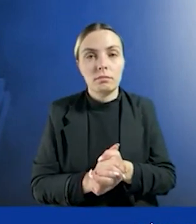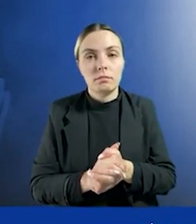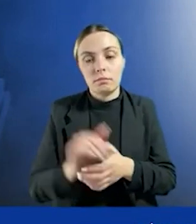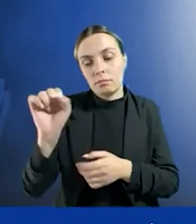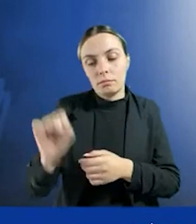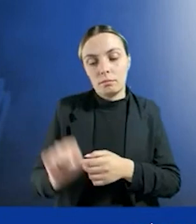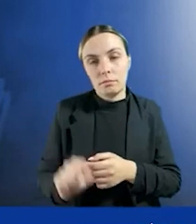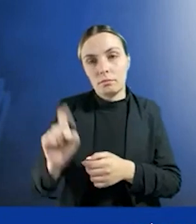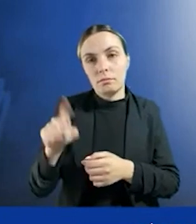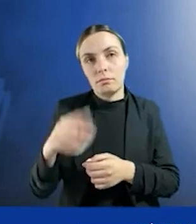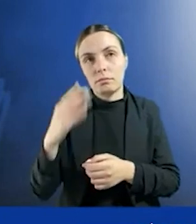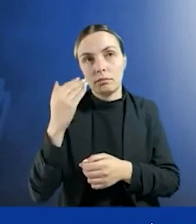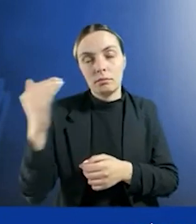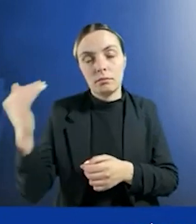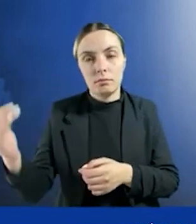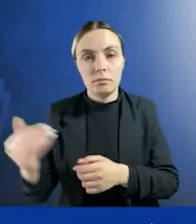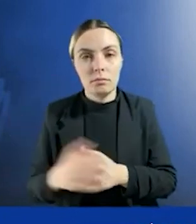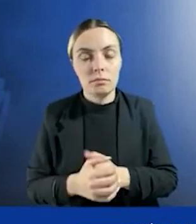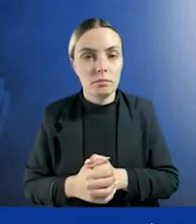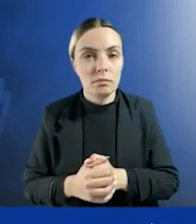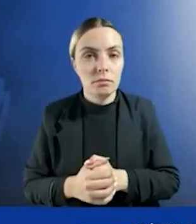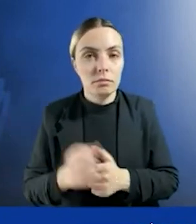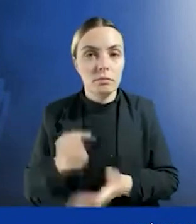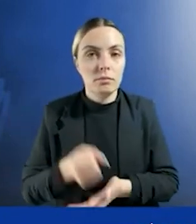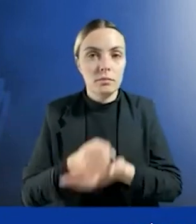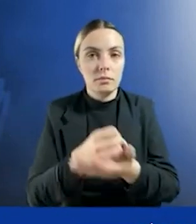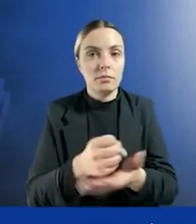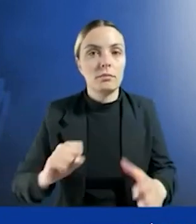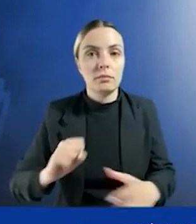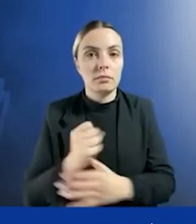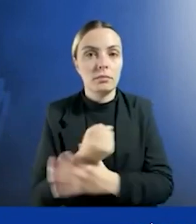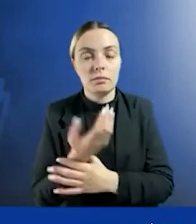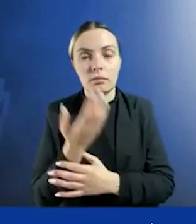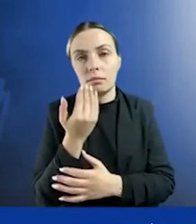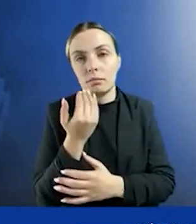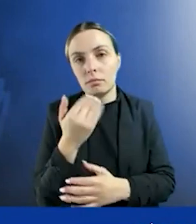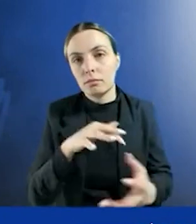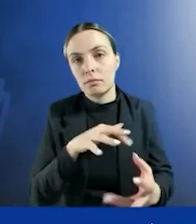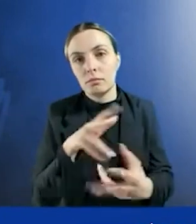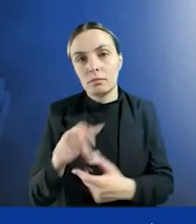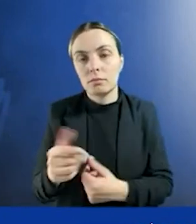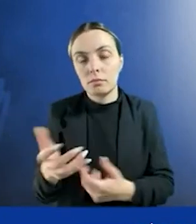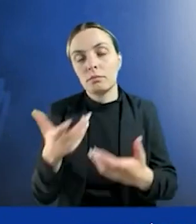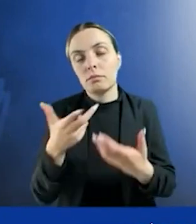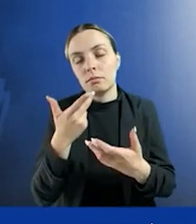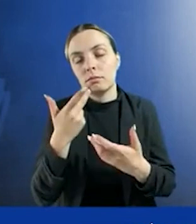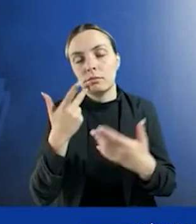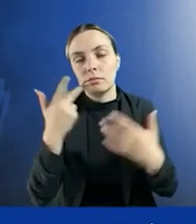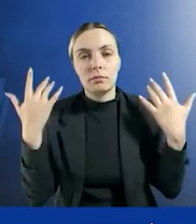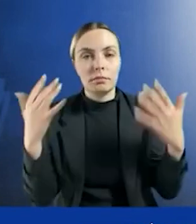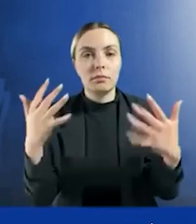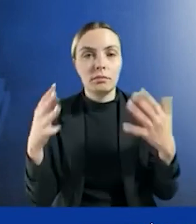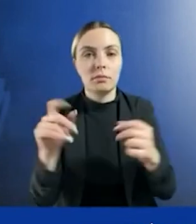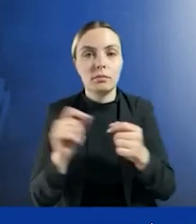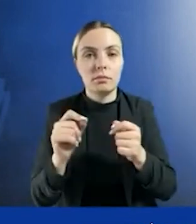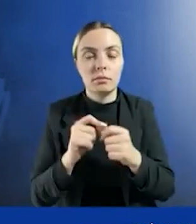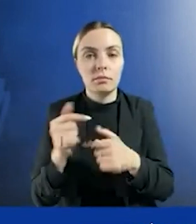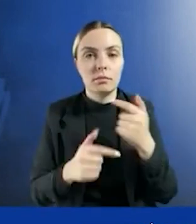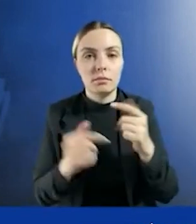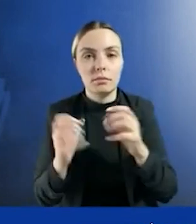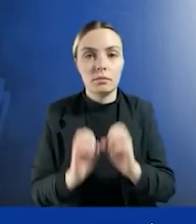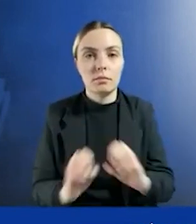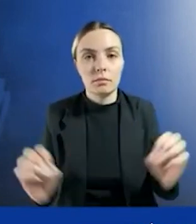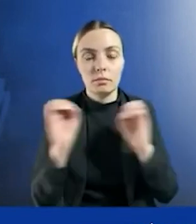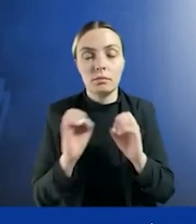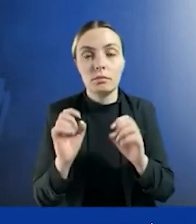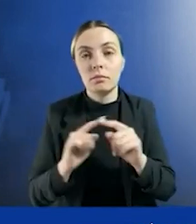sucesso. Vocês dão apoio à segurança alimentar no mundo, então quero dar os parabéns por terem feito um trabalho tão bom. No entanto,